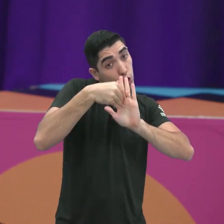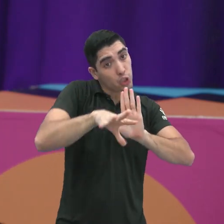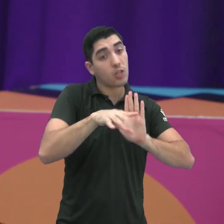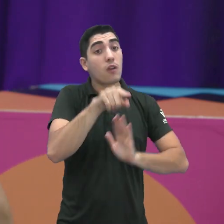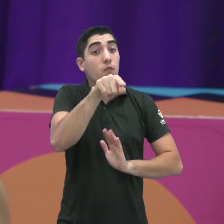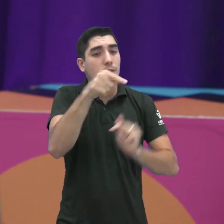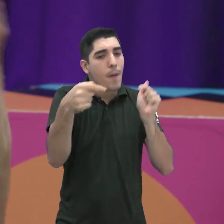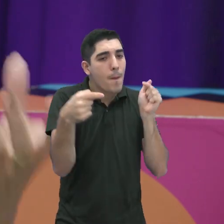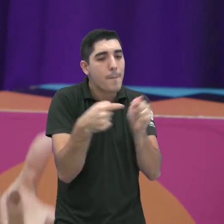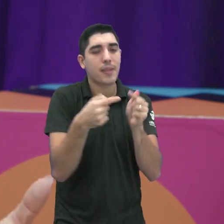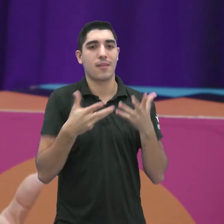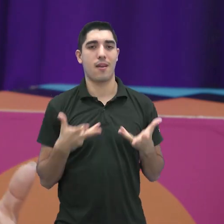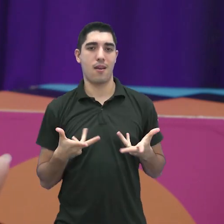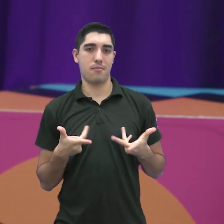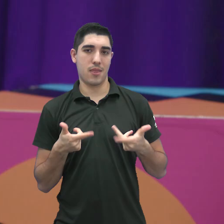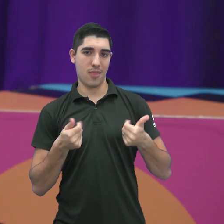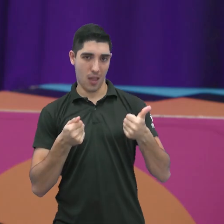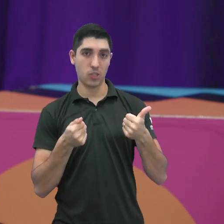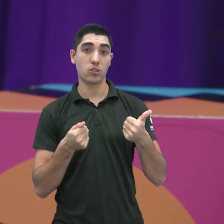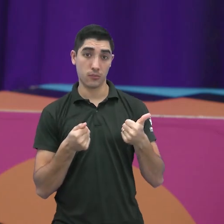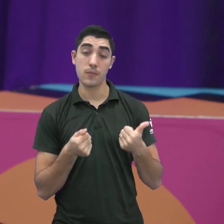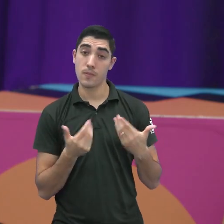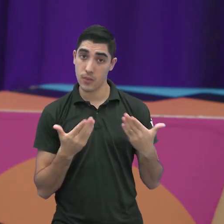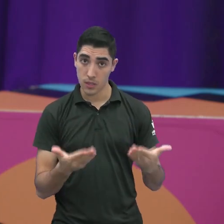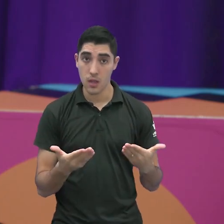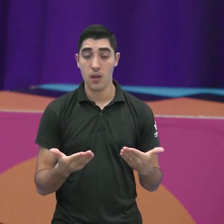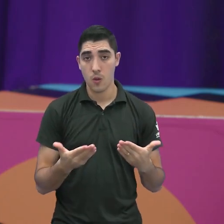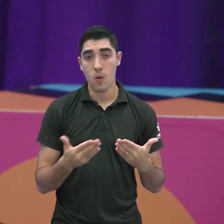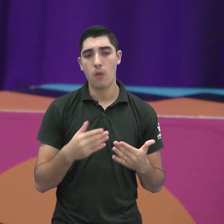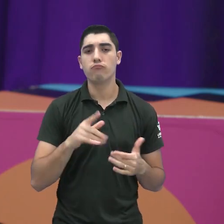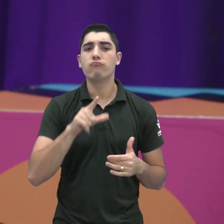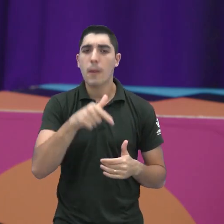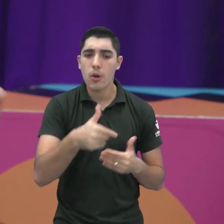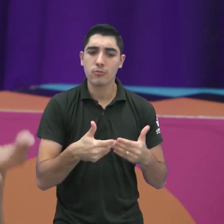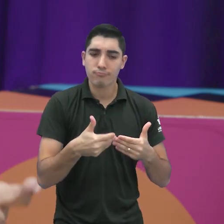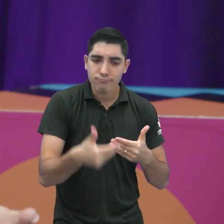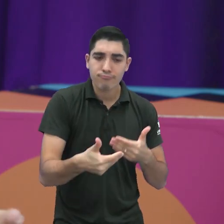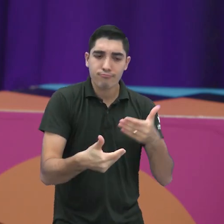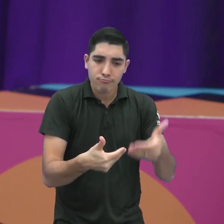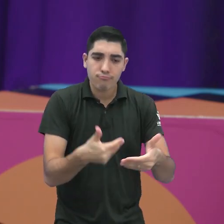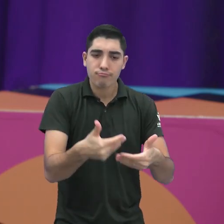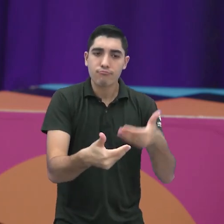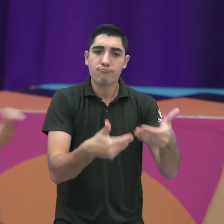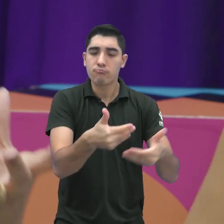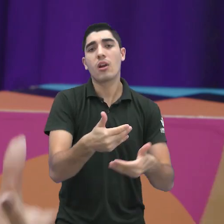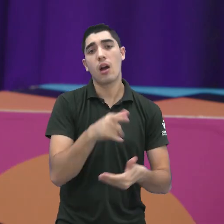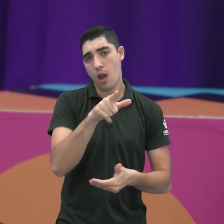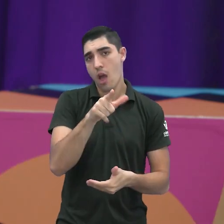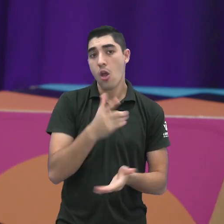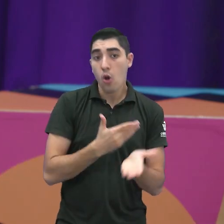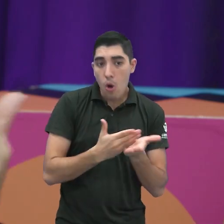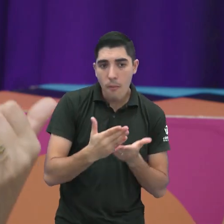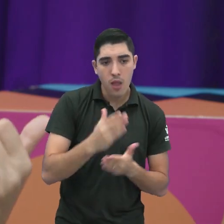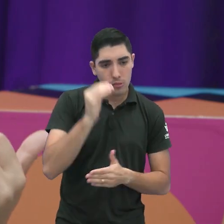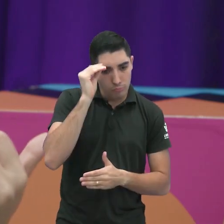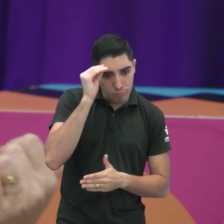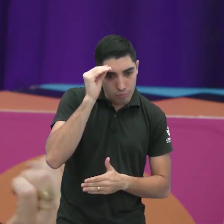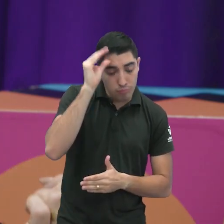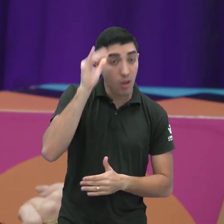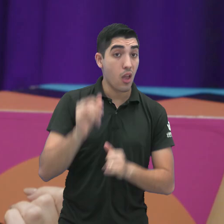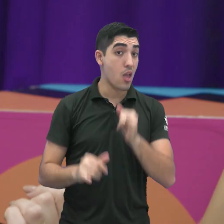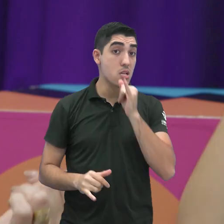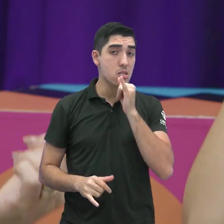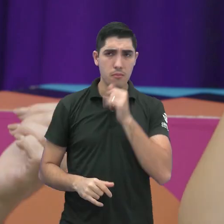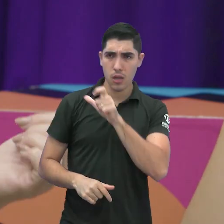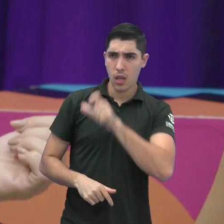Né? Então, o quanto é importante dar um direcionamento. E aí, dentro disso, né, você vai se conhecendo. Como ela falou, ela só